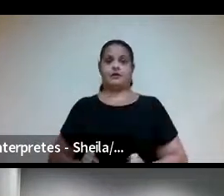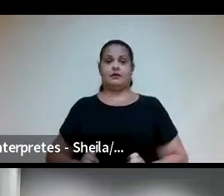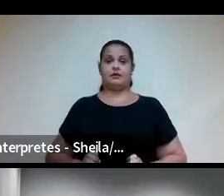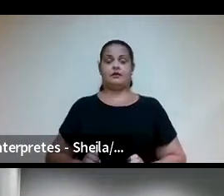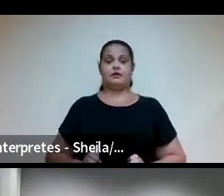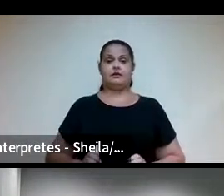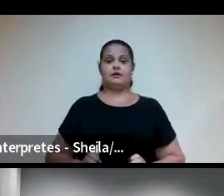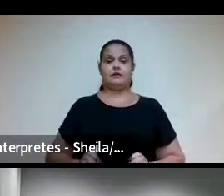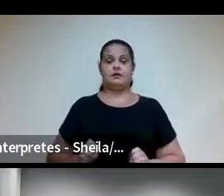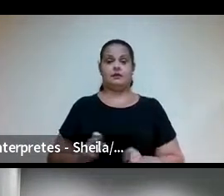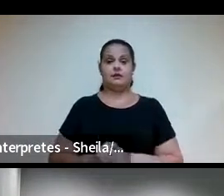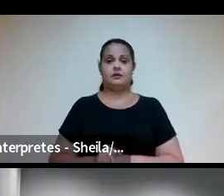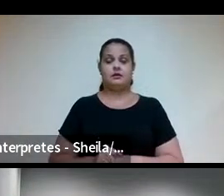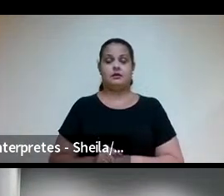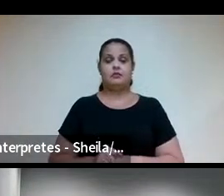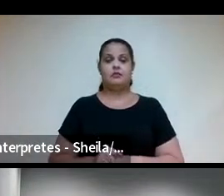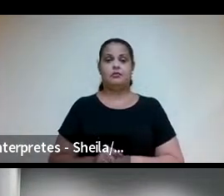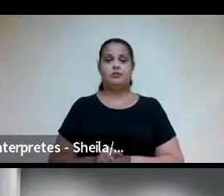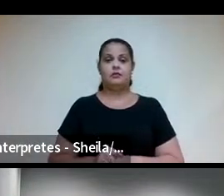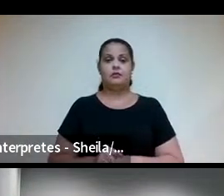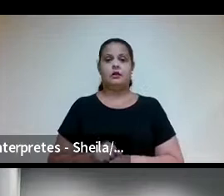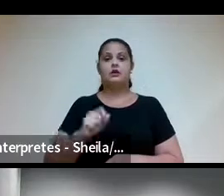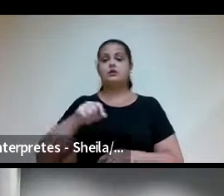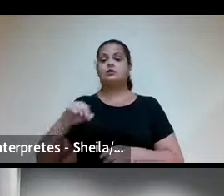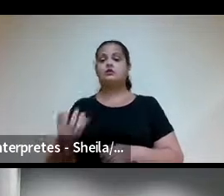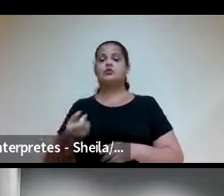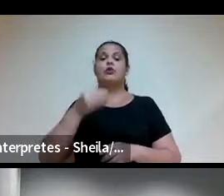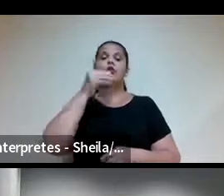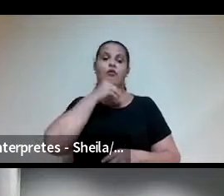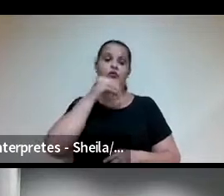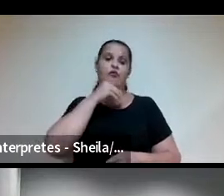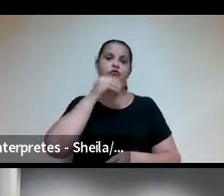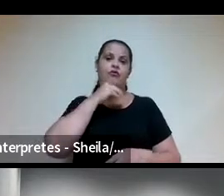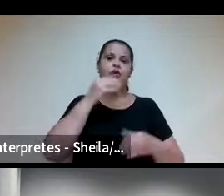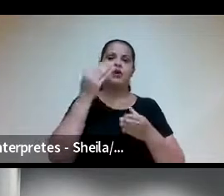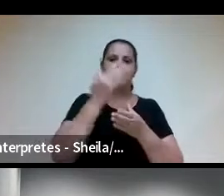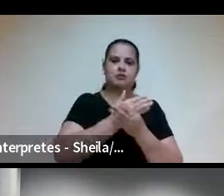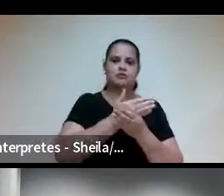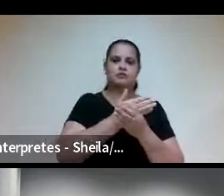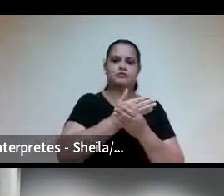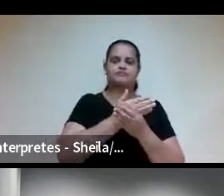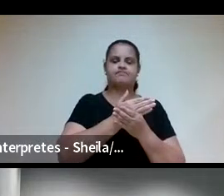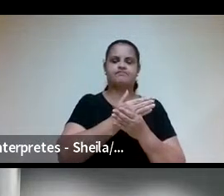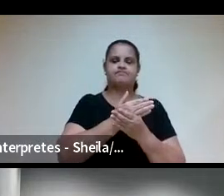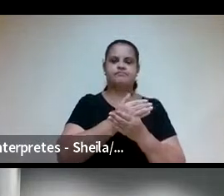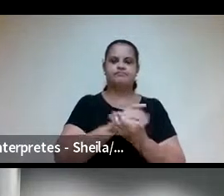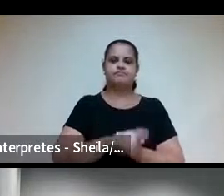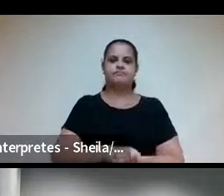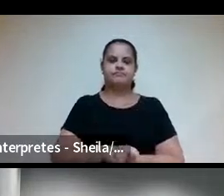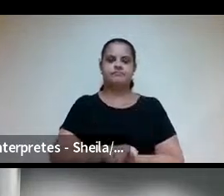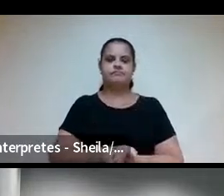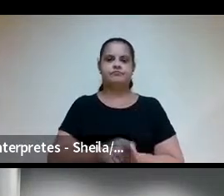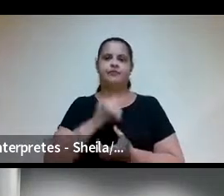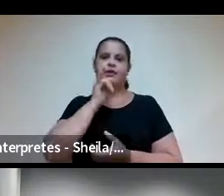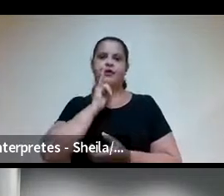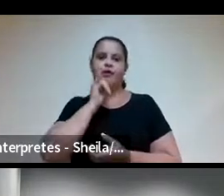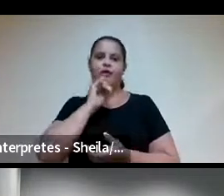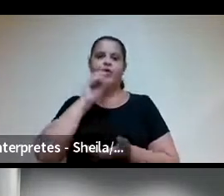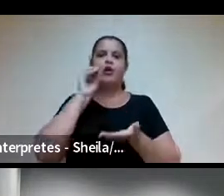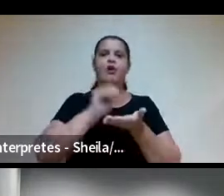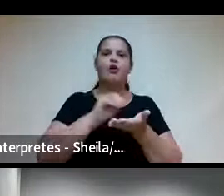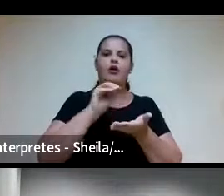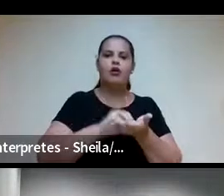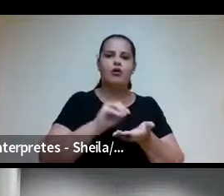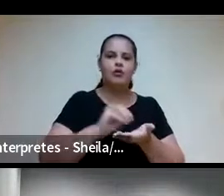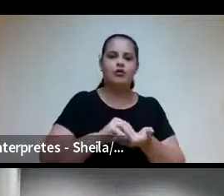desde que seja constatada a existência de falhas que comprometam a existência do processo, a exemplo da falta ou da nulidade